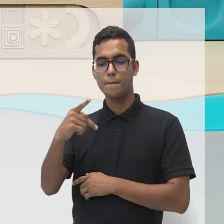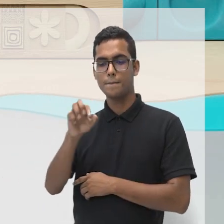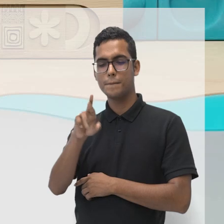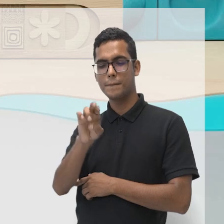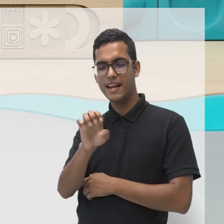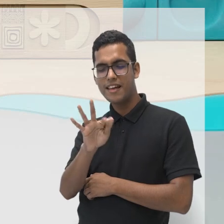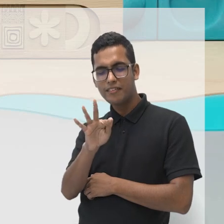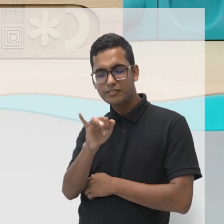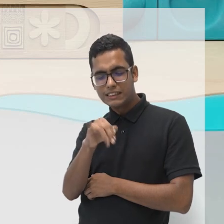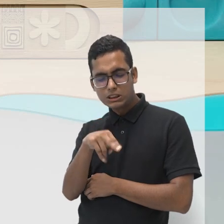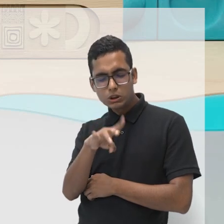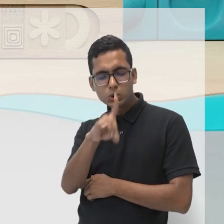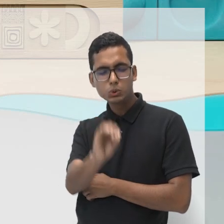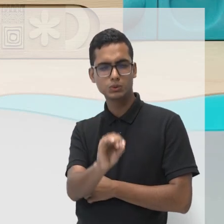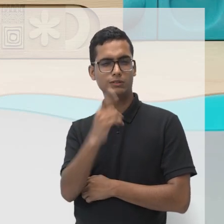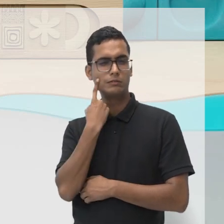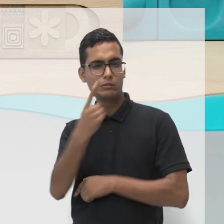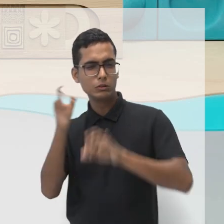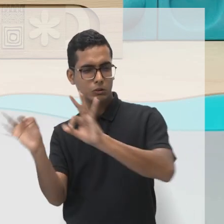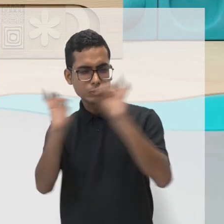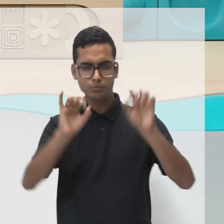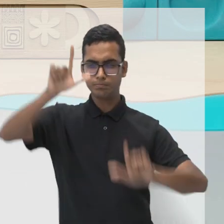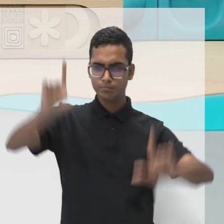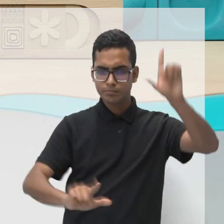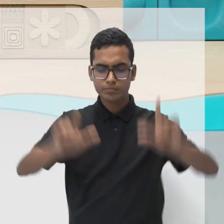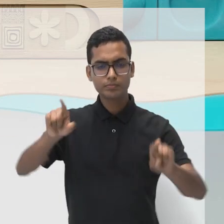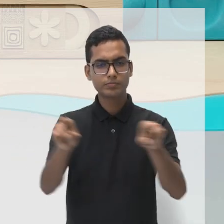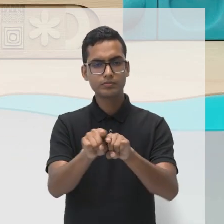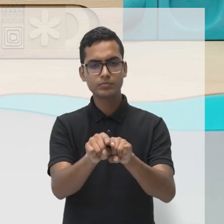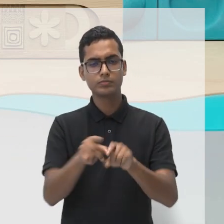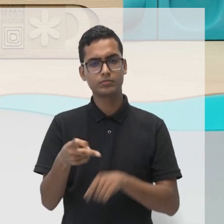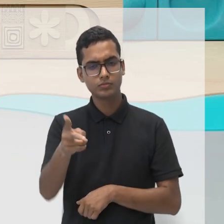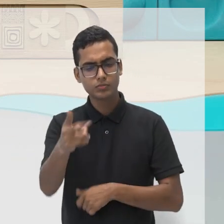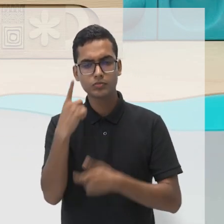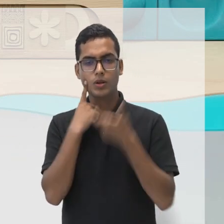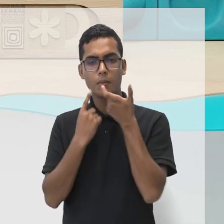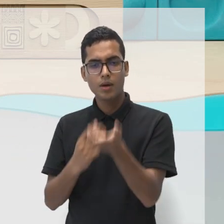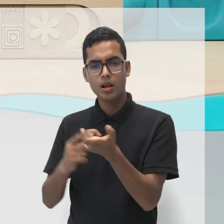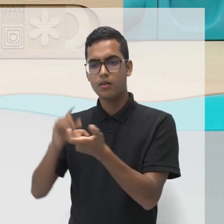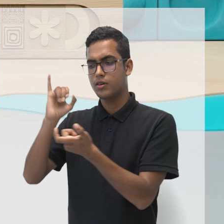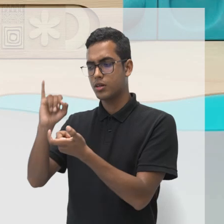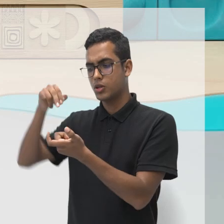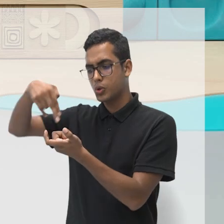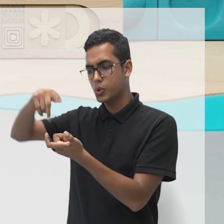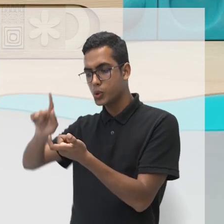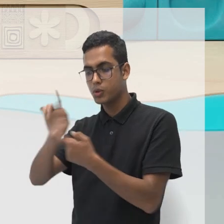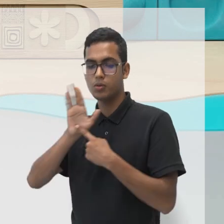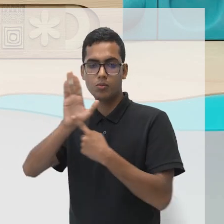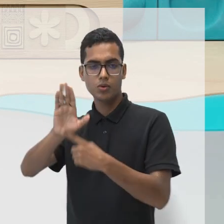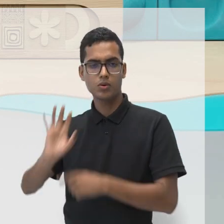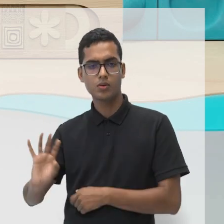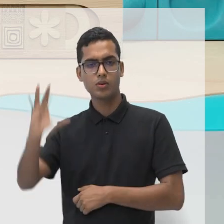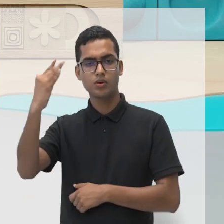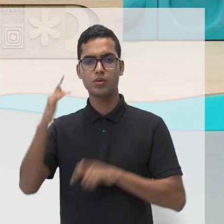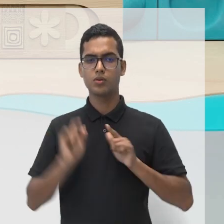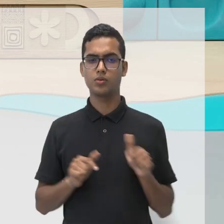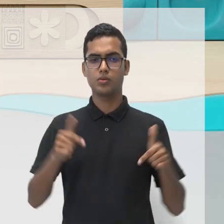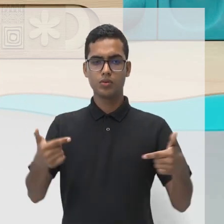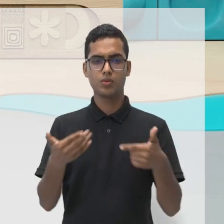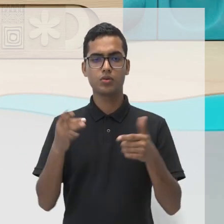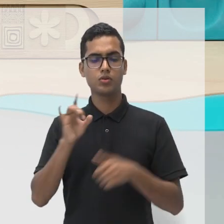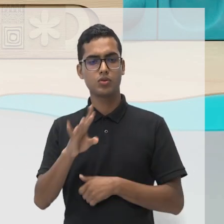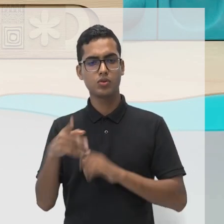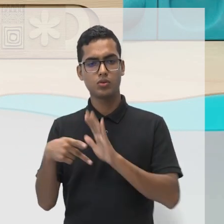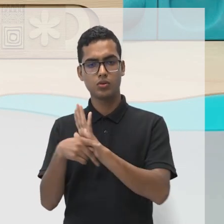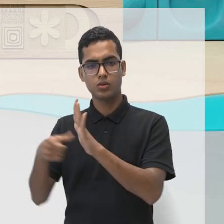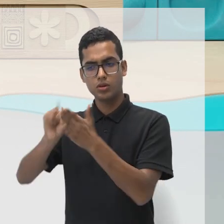Em todas as situações, a terminação ing indica que a ação está ocorrendo, exceto